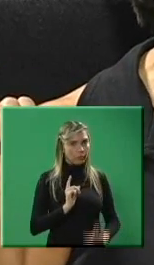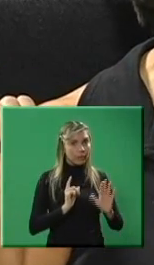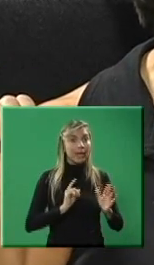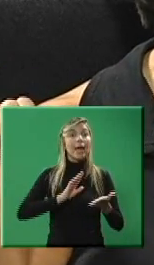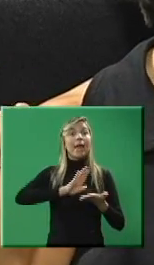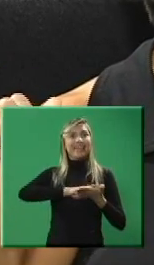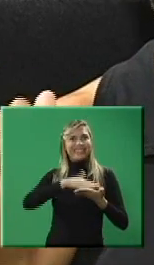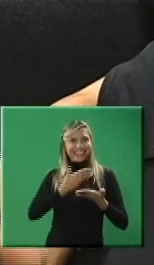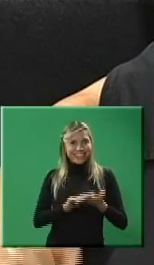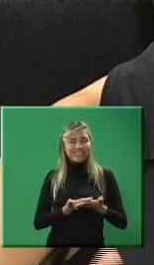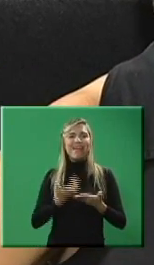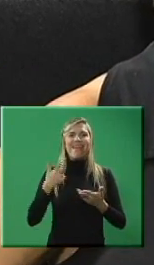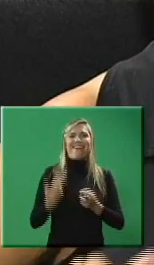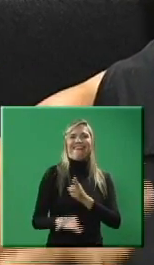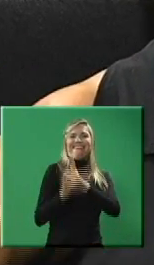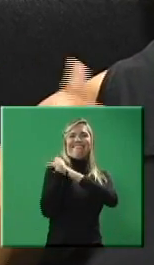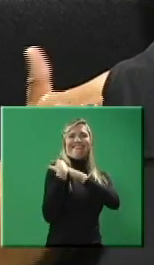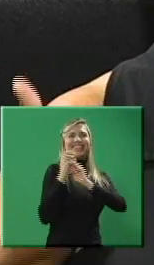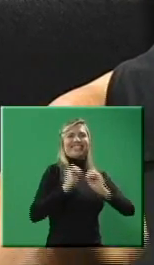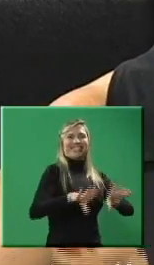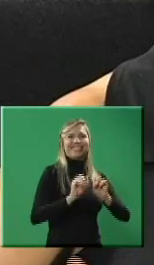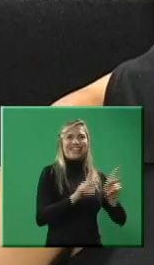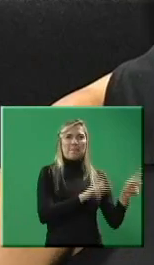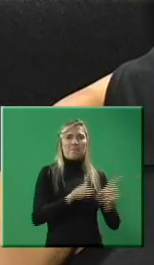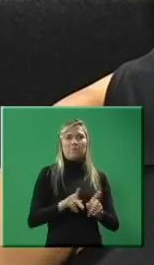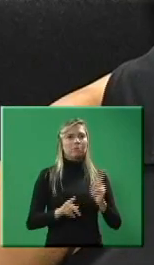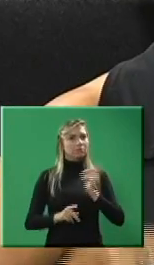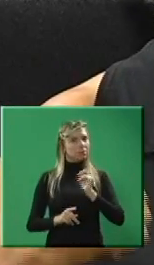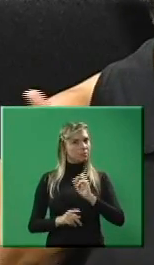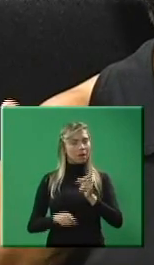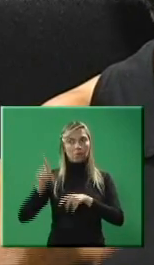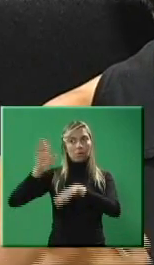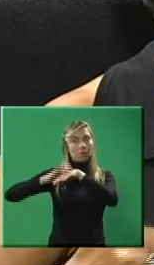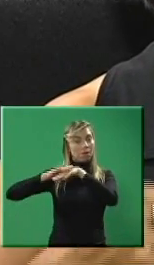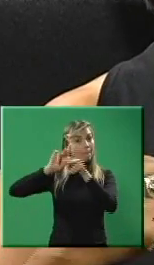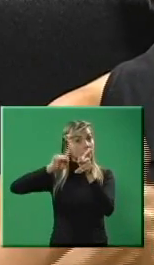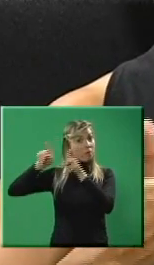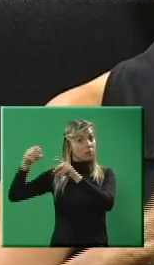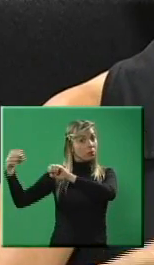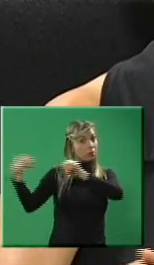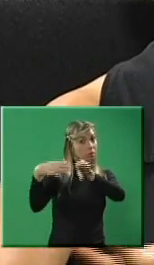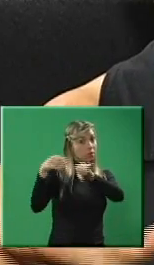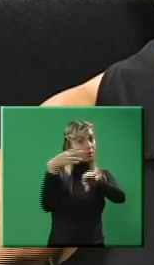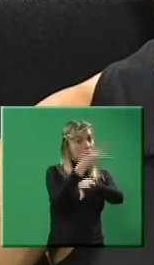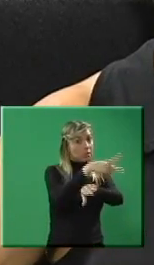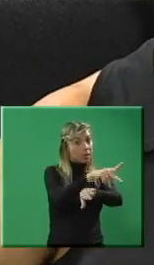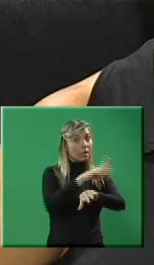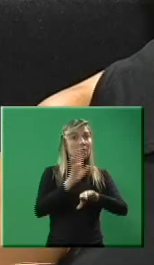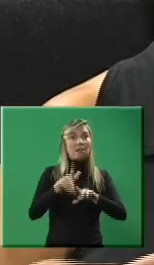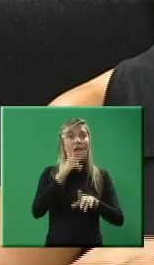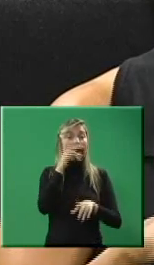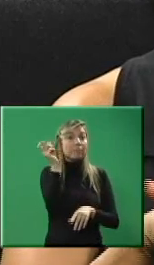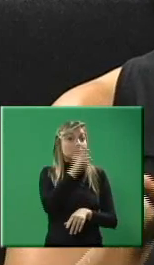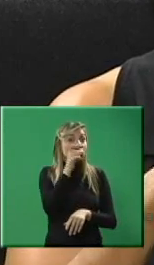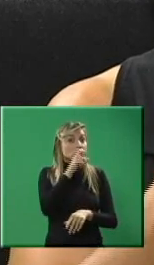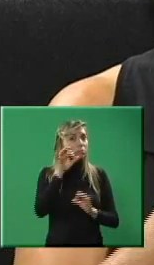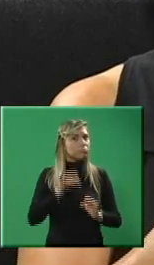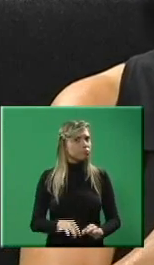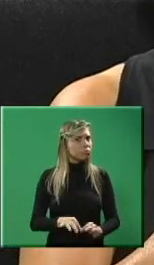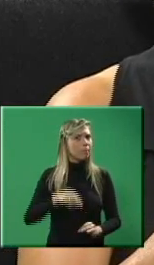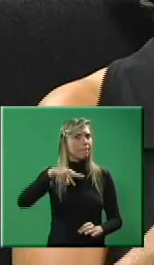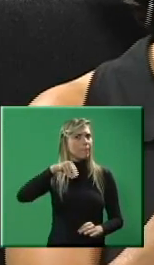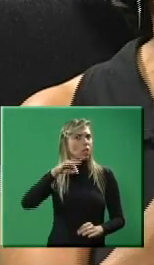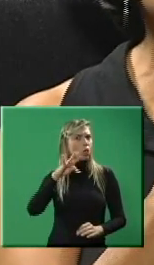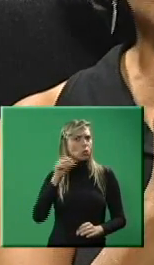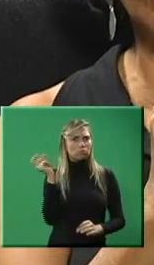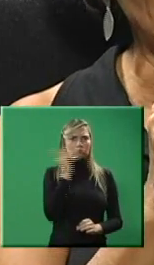vai dar aula para ele. Vai garantir aprendizagem, vai garantir metodologias. E este também é um mito que a gente tem